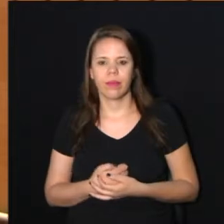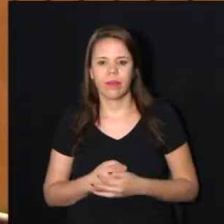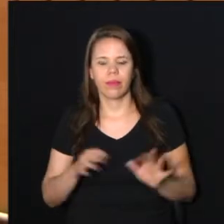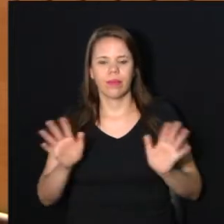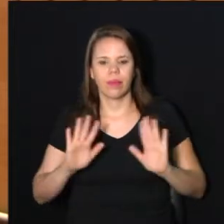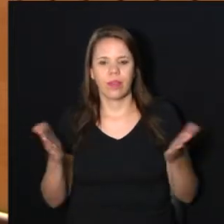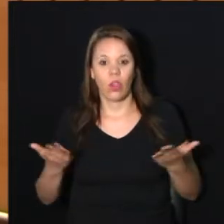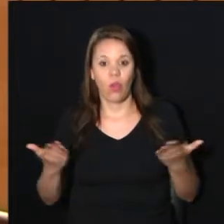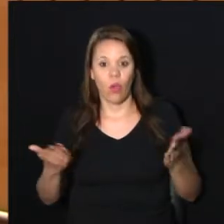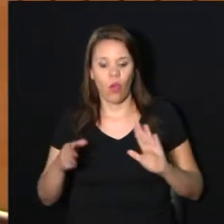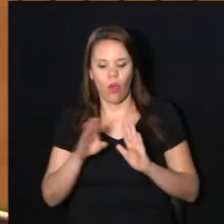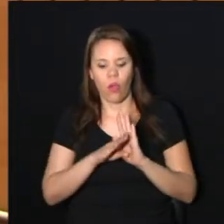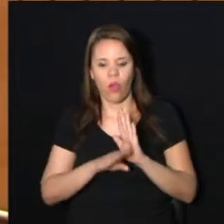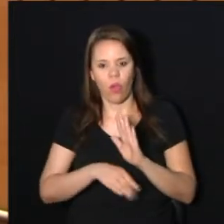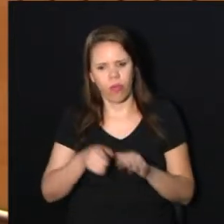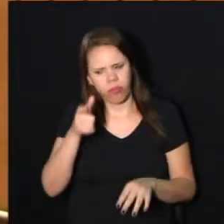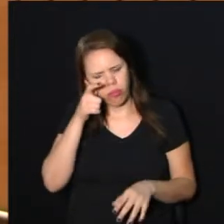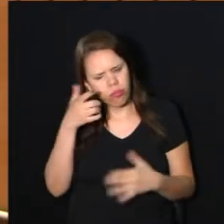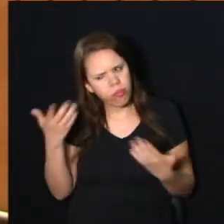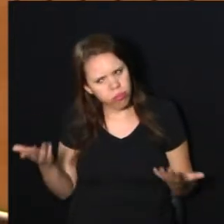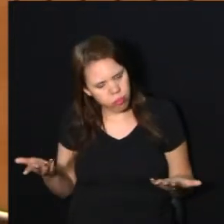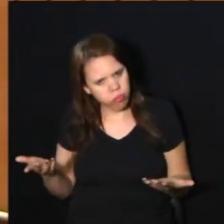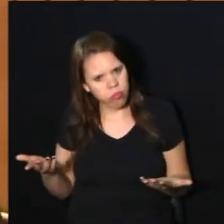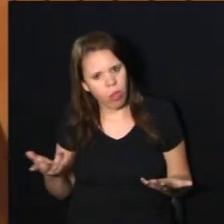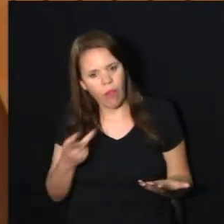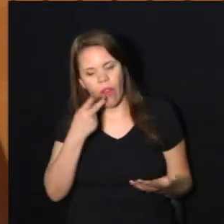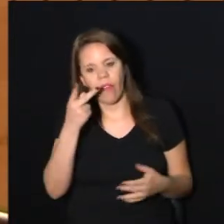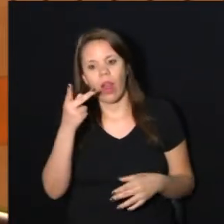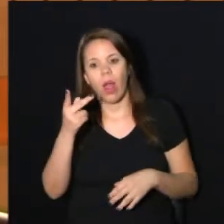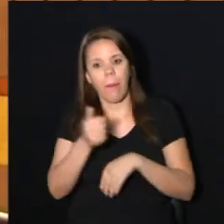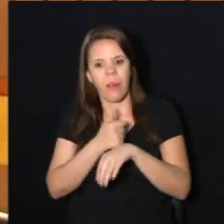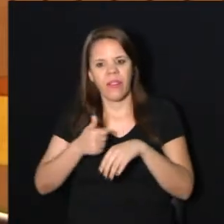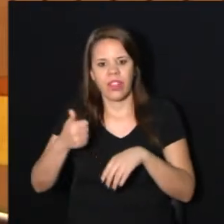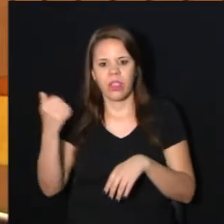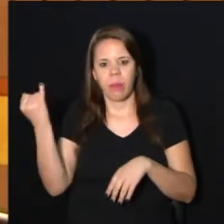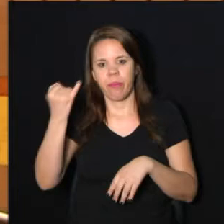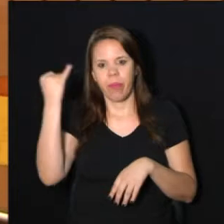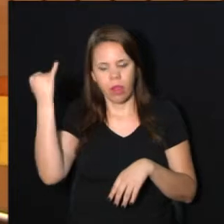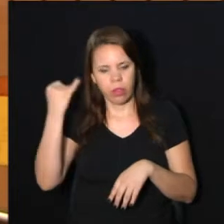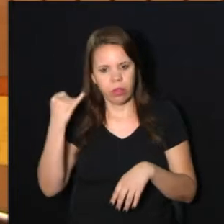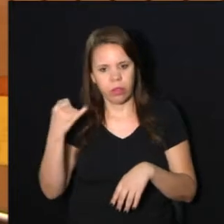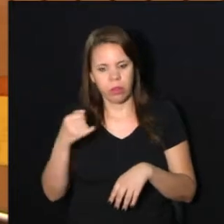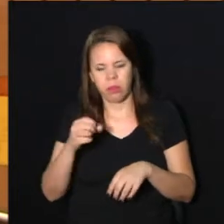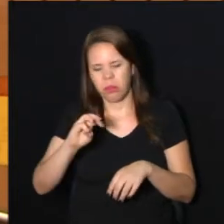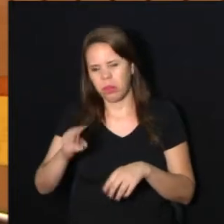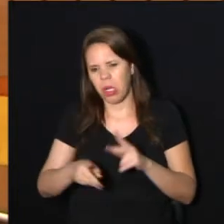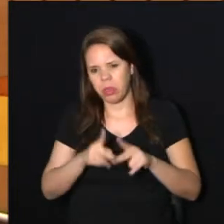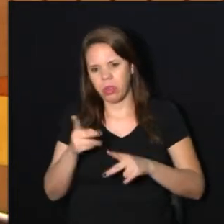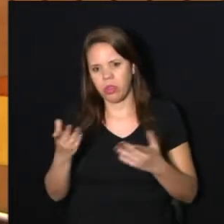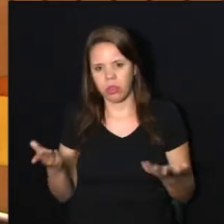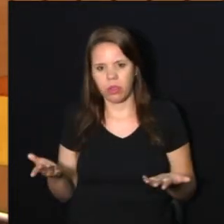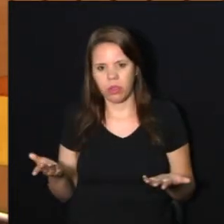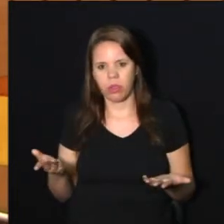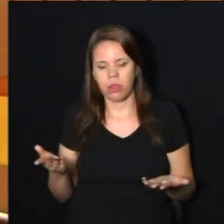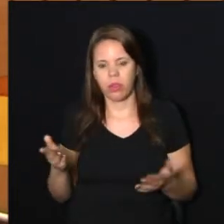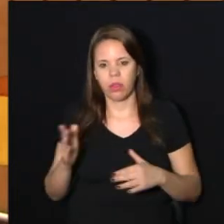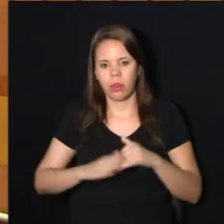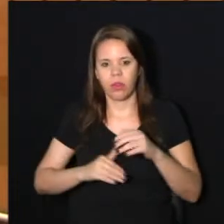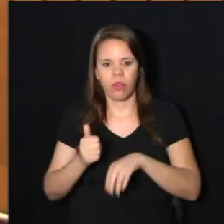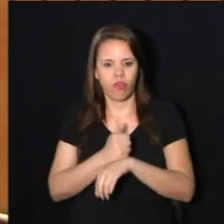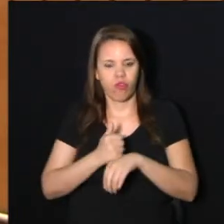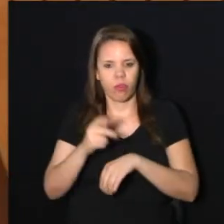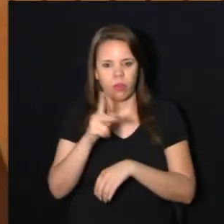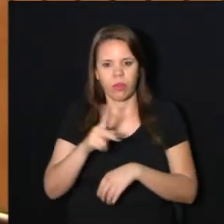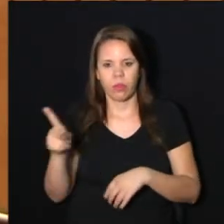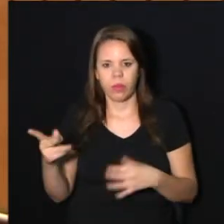Olá, hoje o quadro De Olho na Educação vai falar de uma profissão muito importante para milhares de pessoas, a profissão de